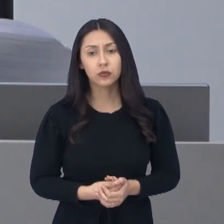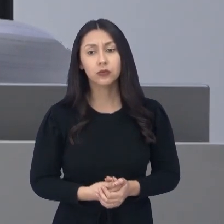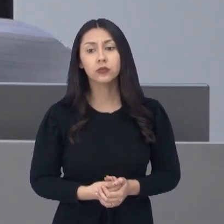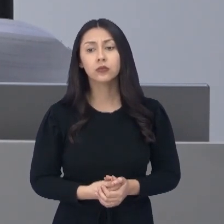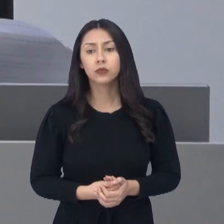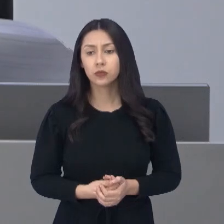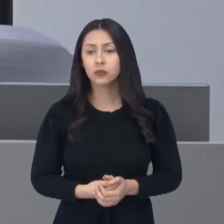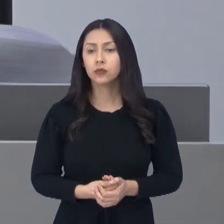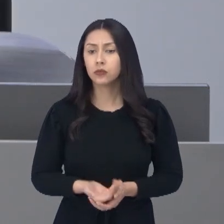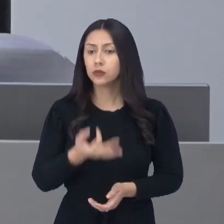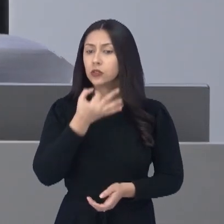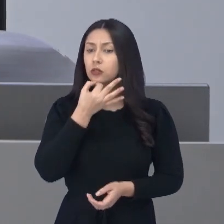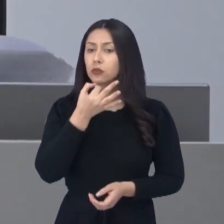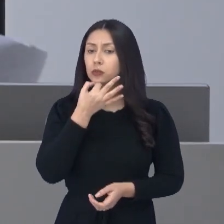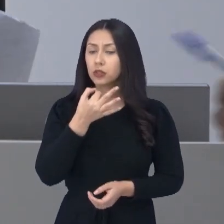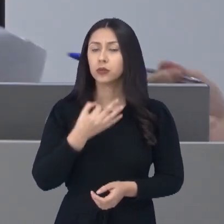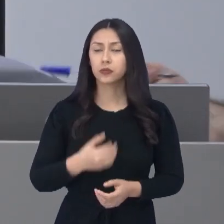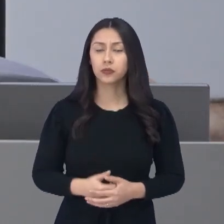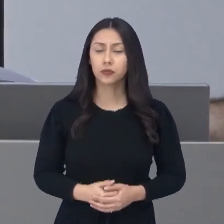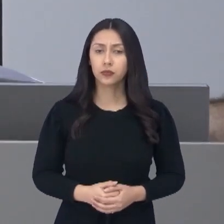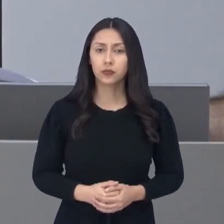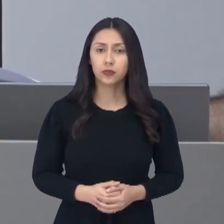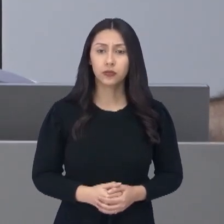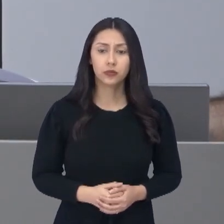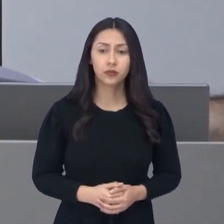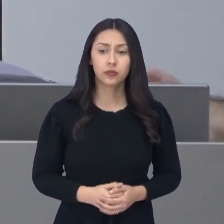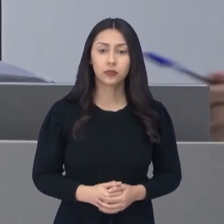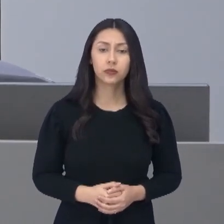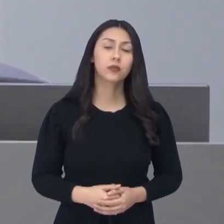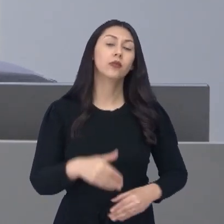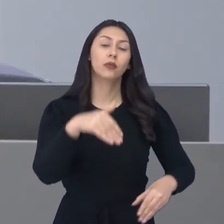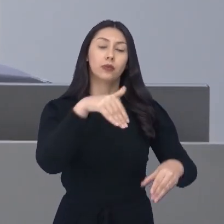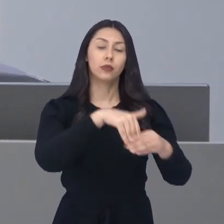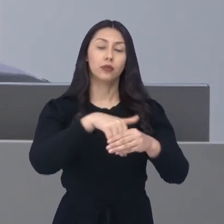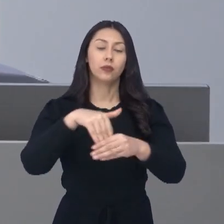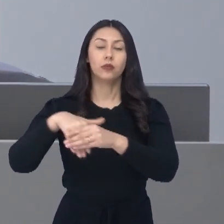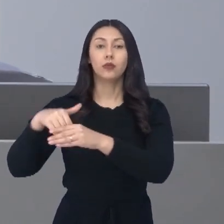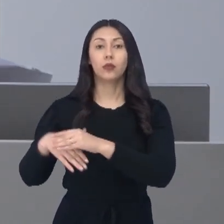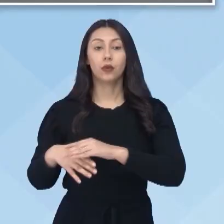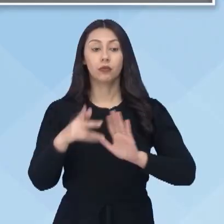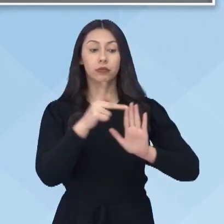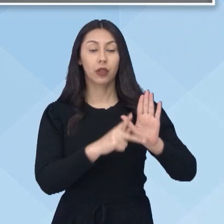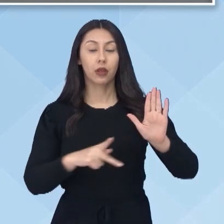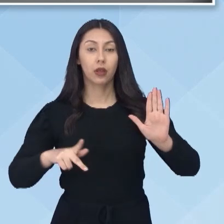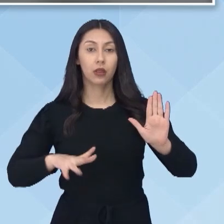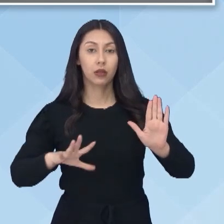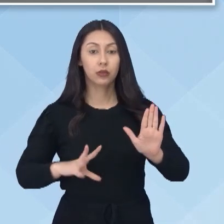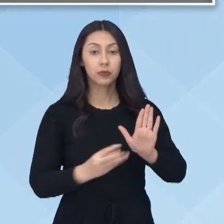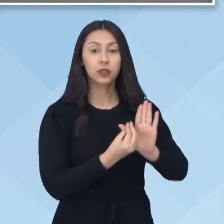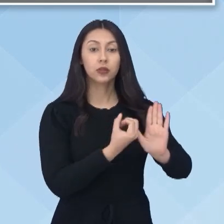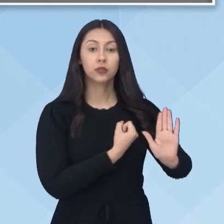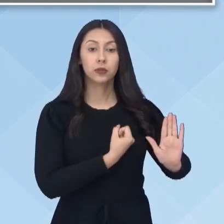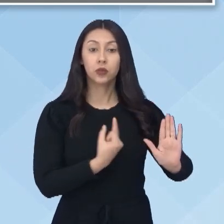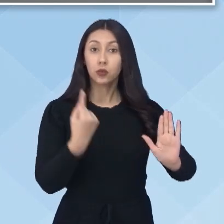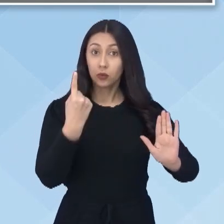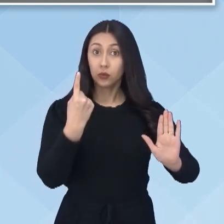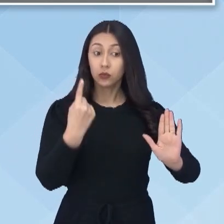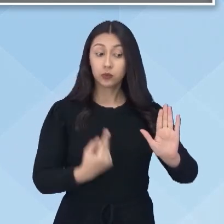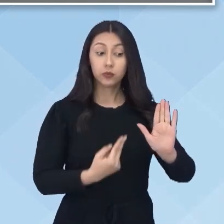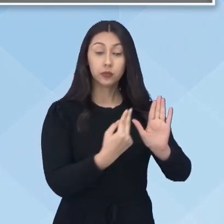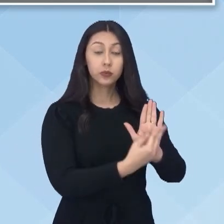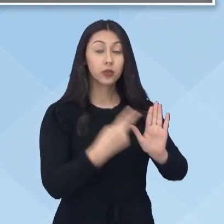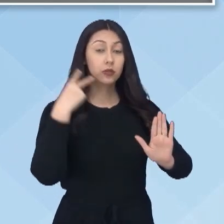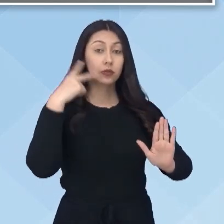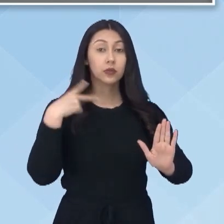Dê o parecer até o início do processo. Em votação, a tramitação da emenda de número 1, autoria do vereador